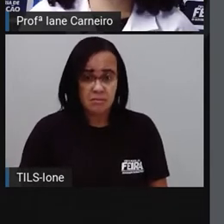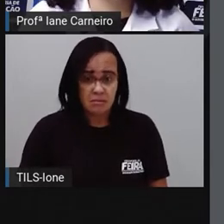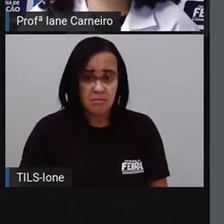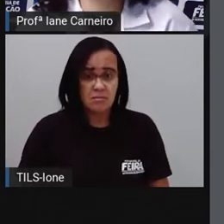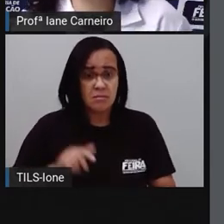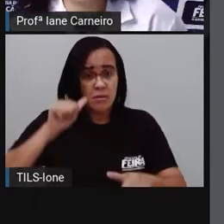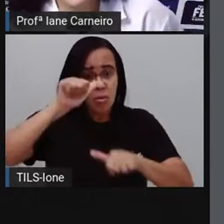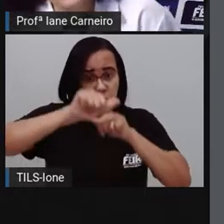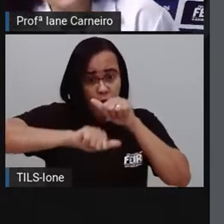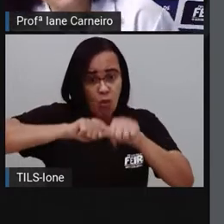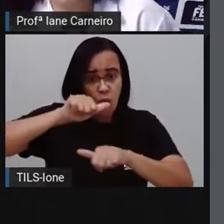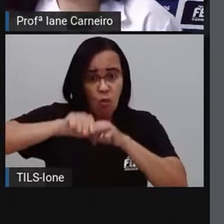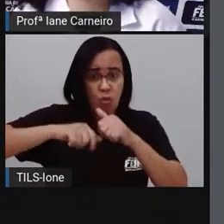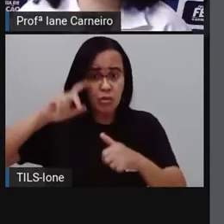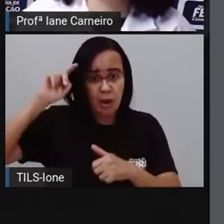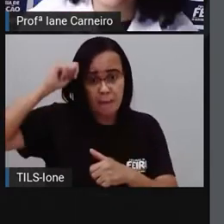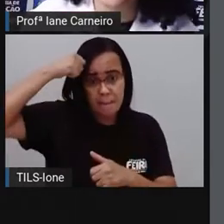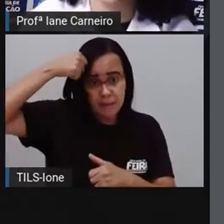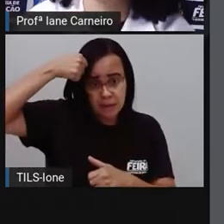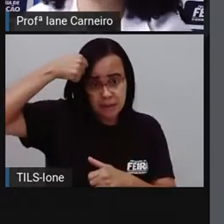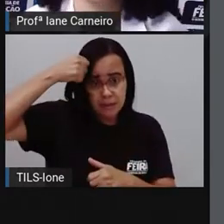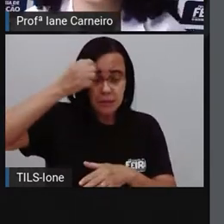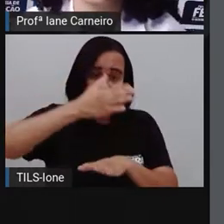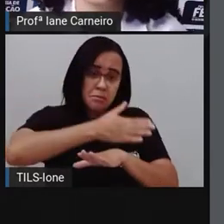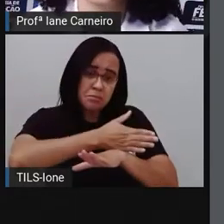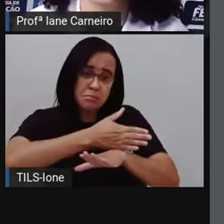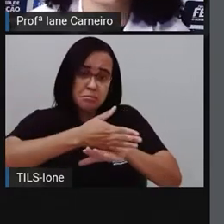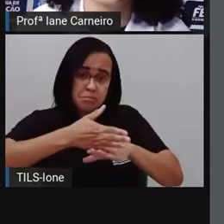Mudou de preto para branco.